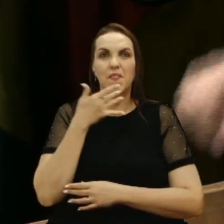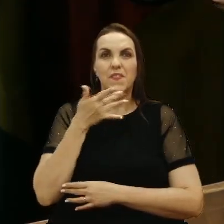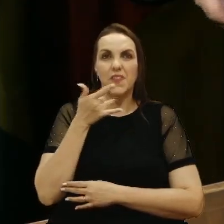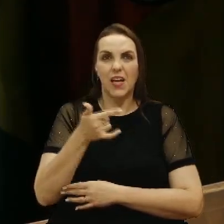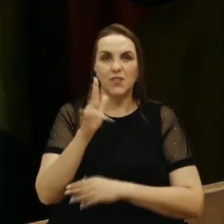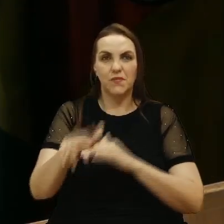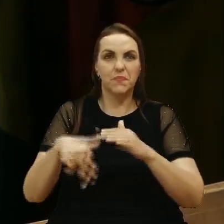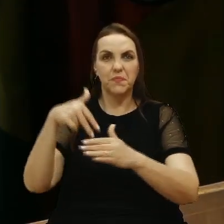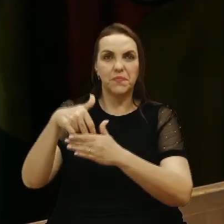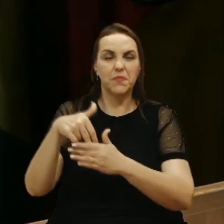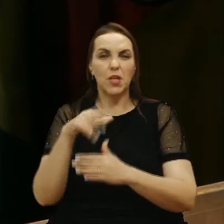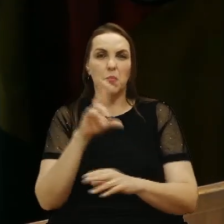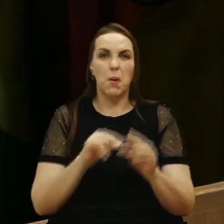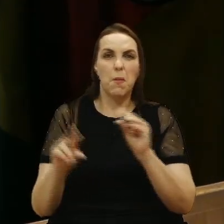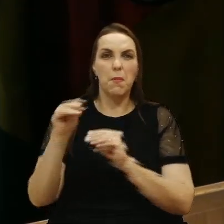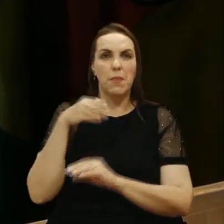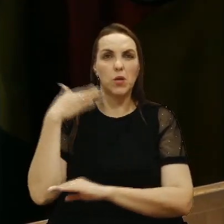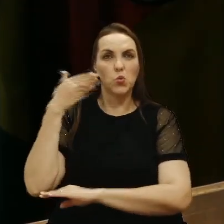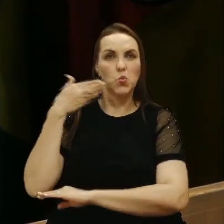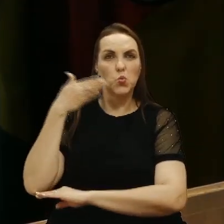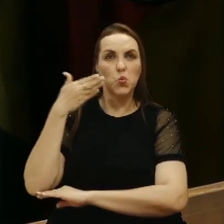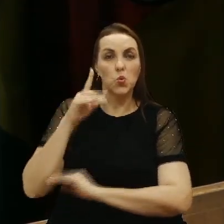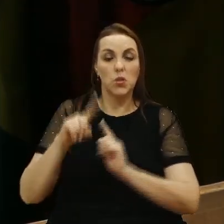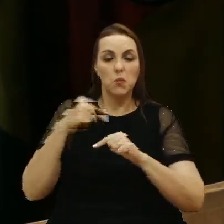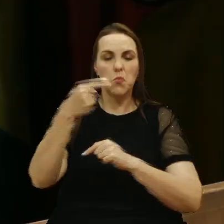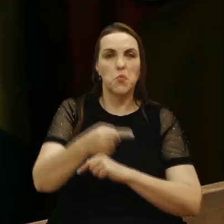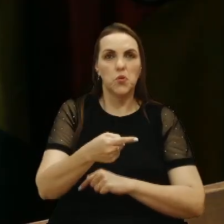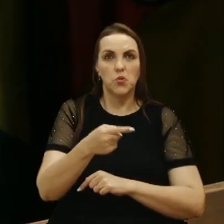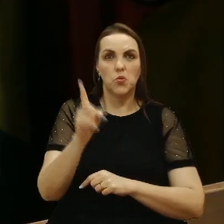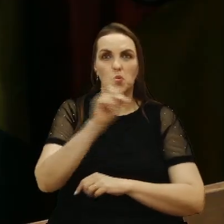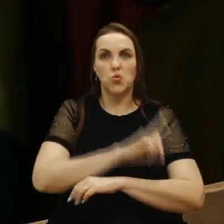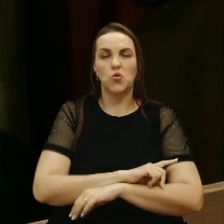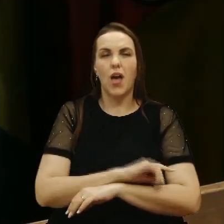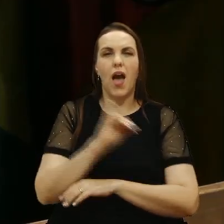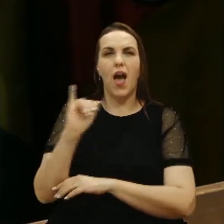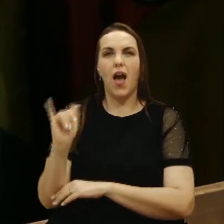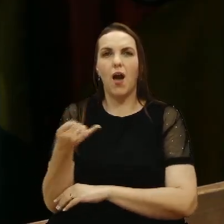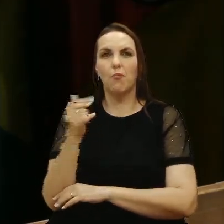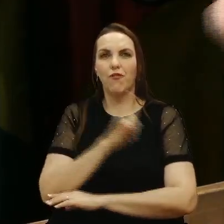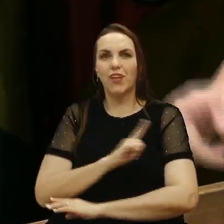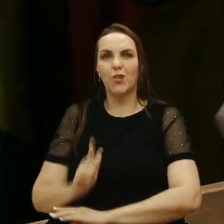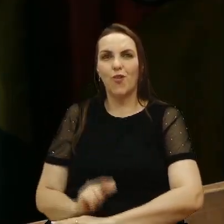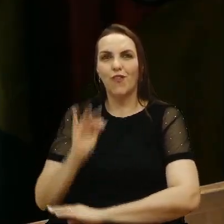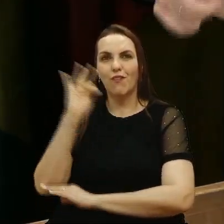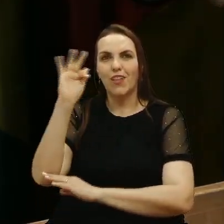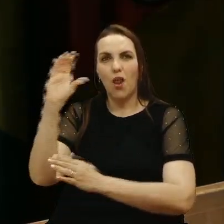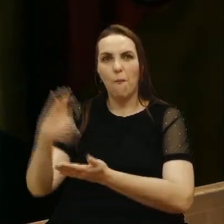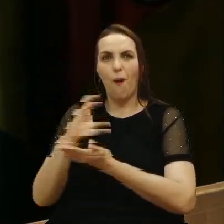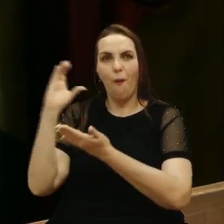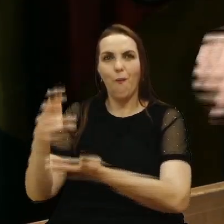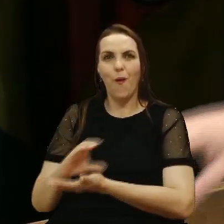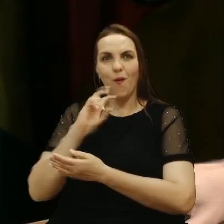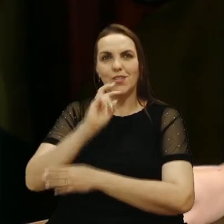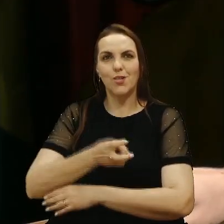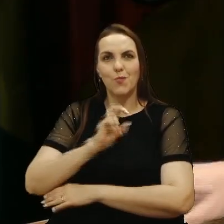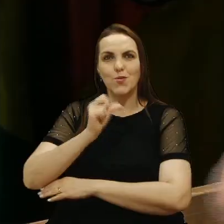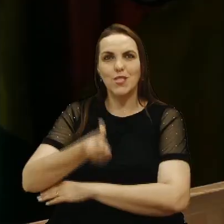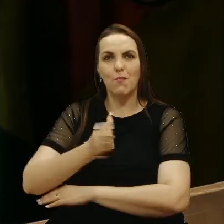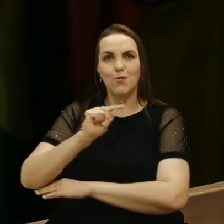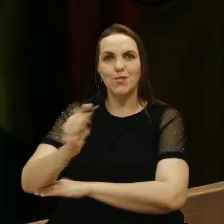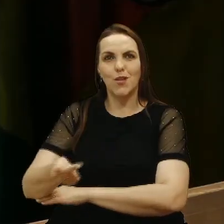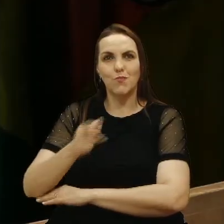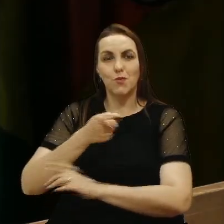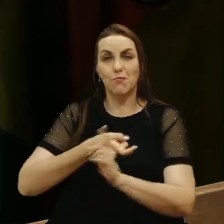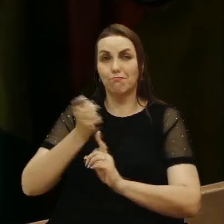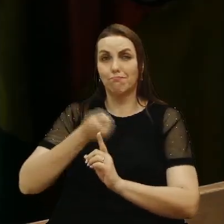nessa tribuna fazer discurso, vereador Jack, e no outro dia tá mamando na teta do governo federal, recebendo 5, 6, 7 mil reais por mês,